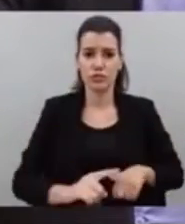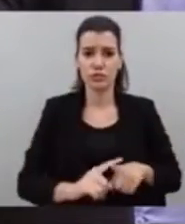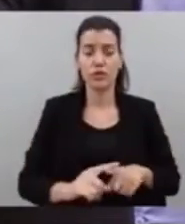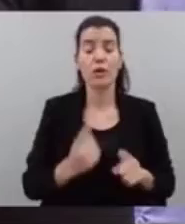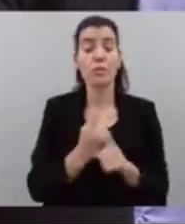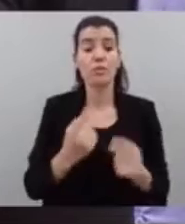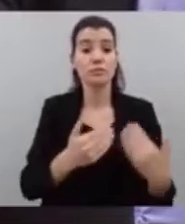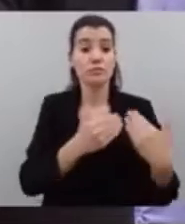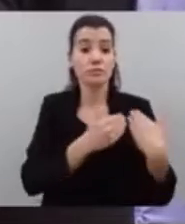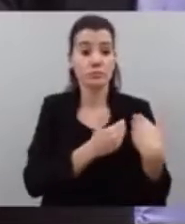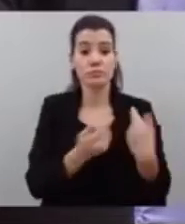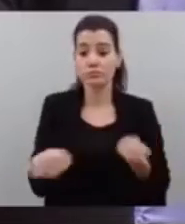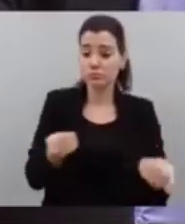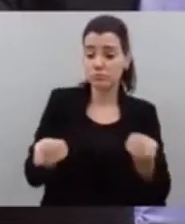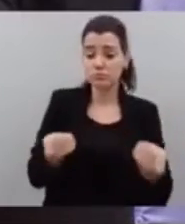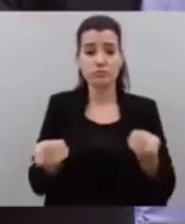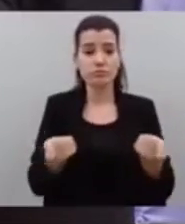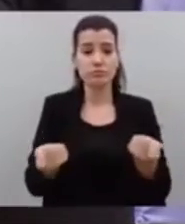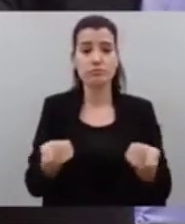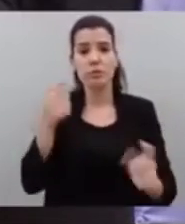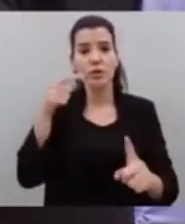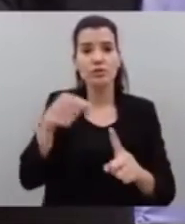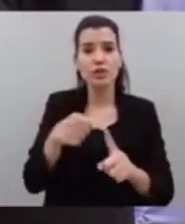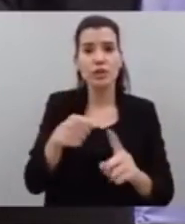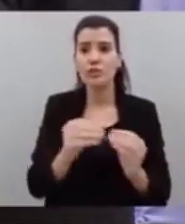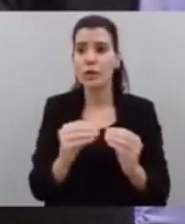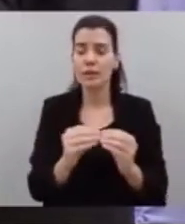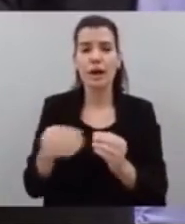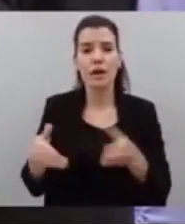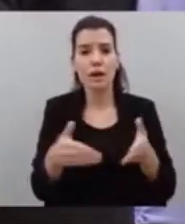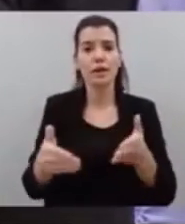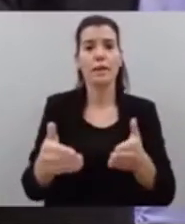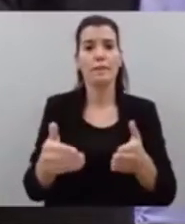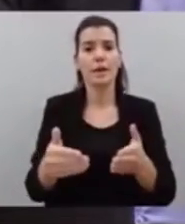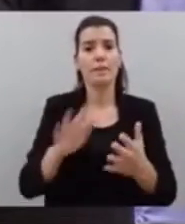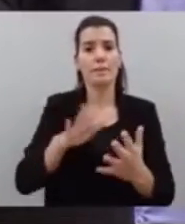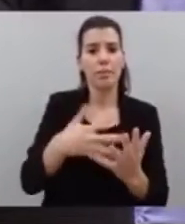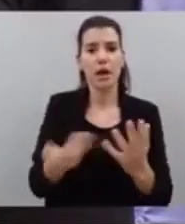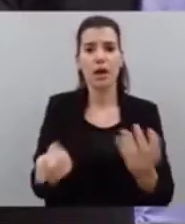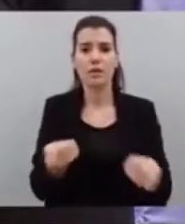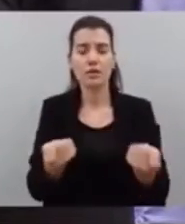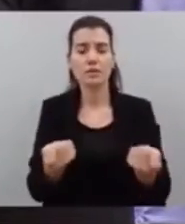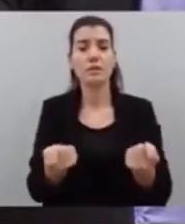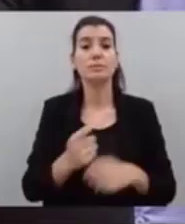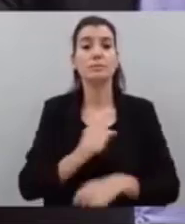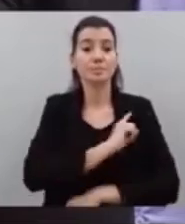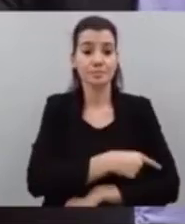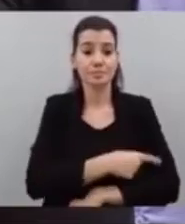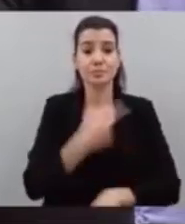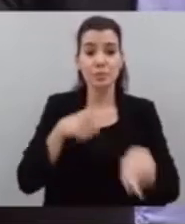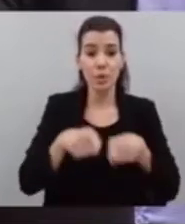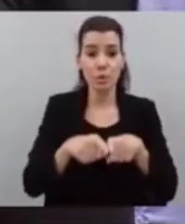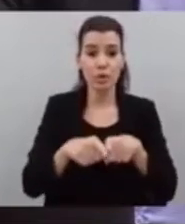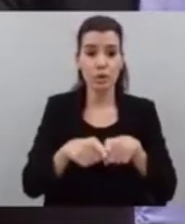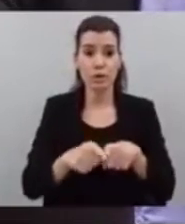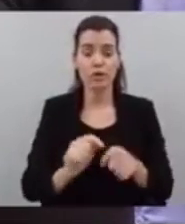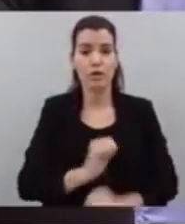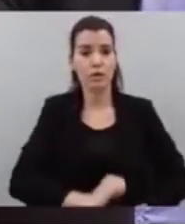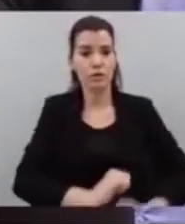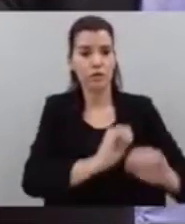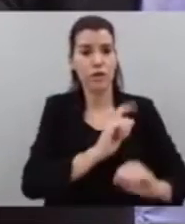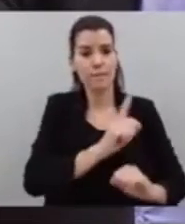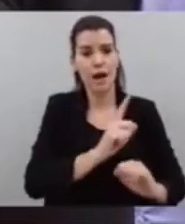dirigentes dirigir, definir metas, estabelecer um rumo, planear, e ao poder político compete-lhe dar as condições necessárias